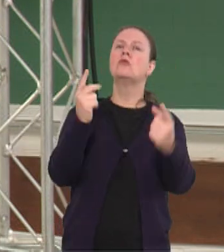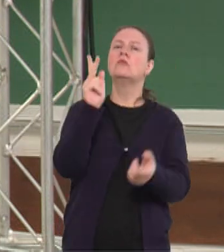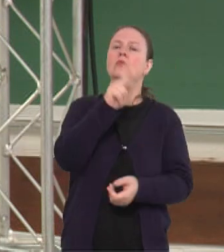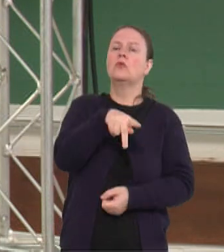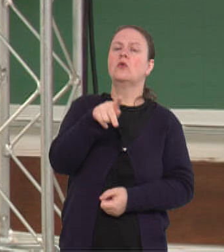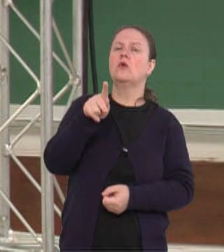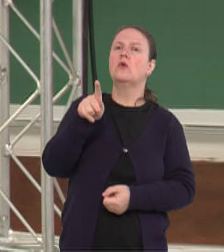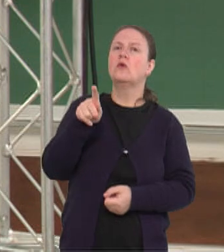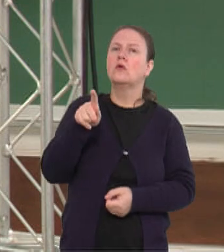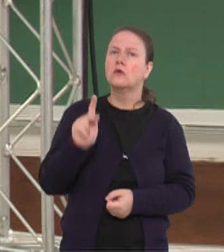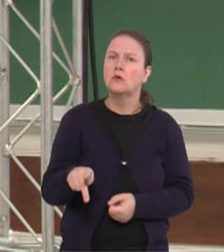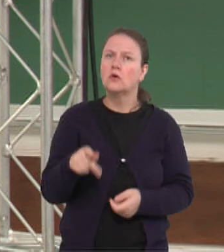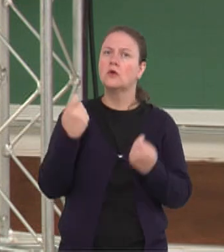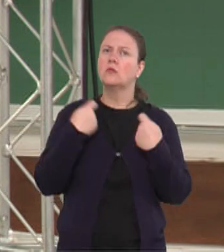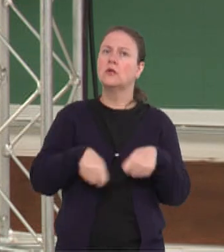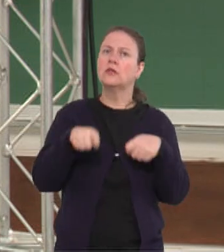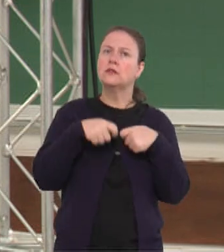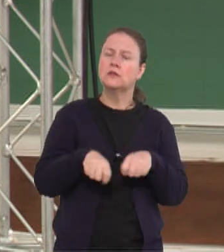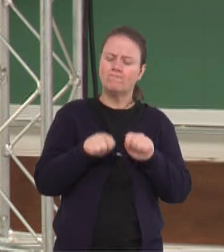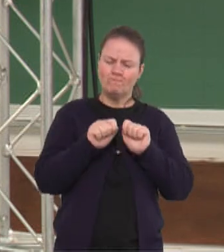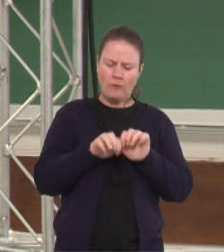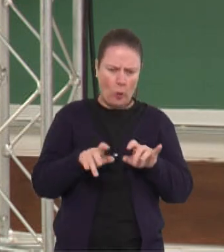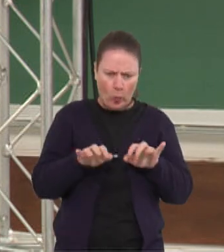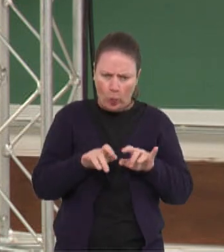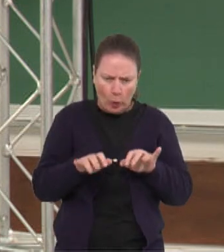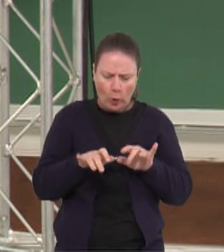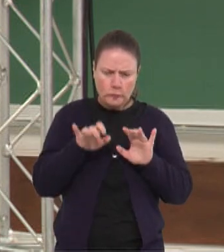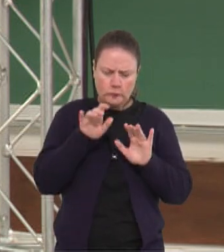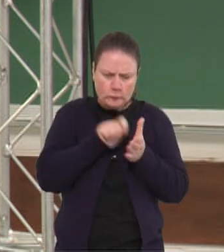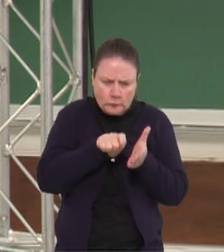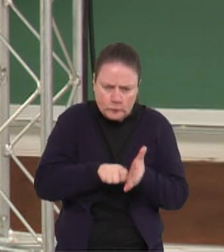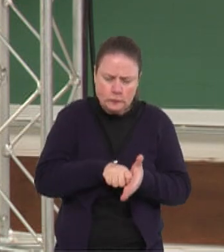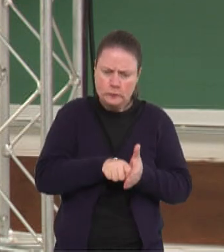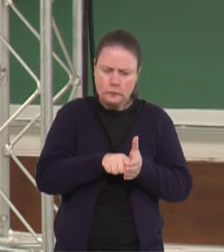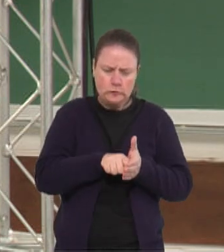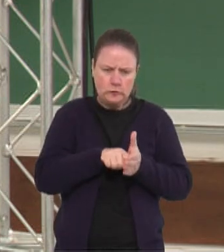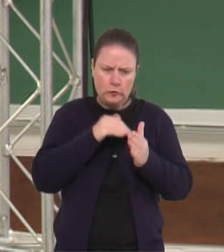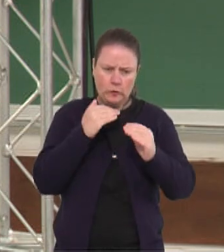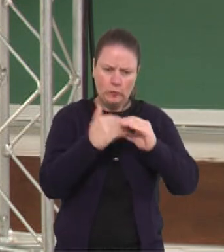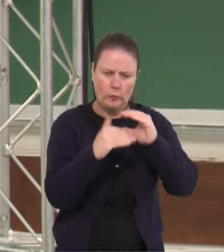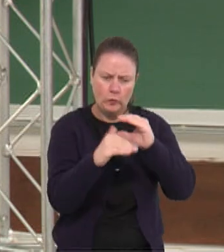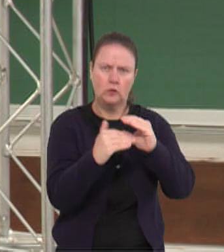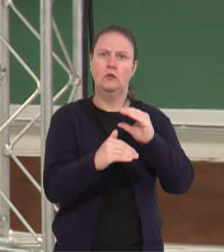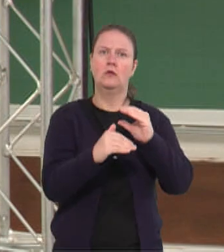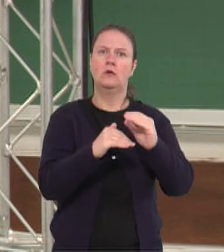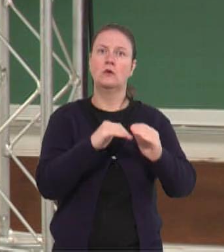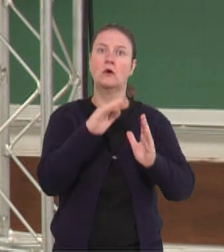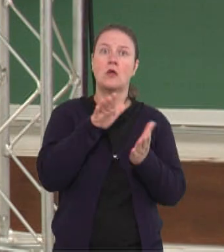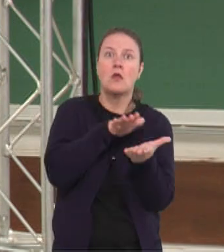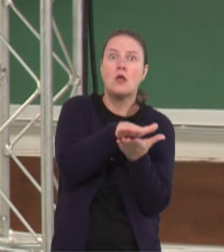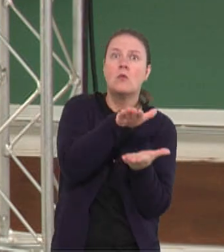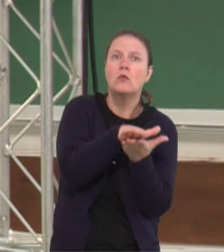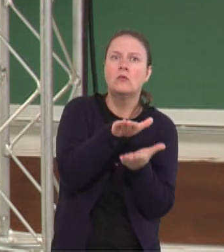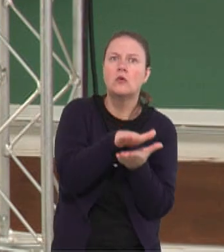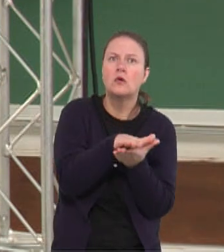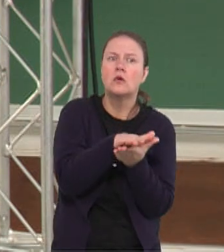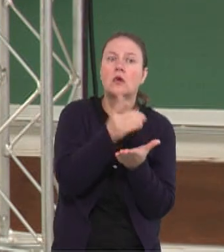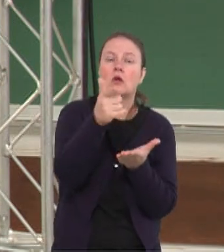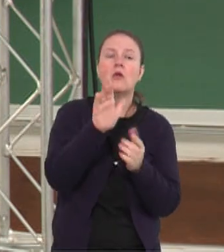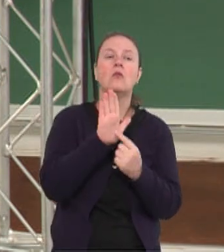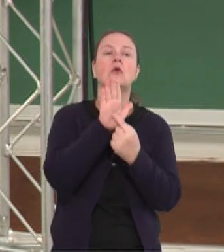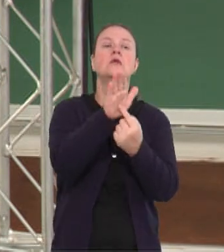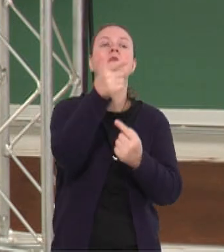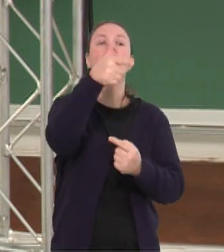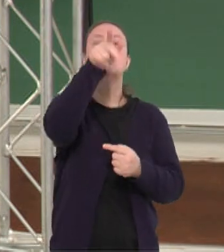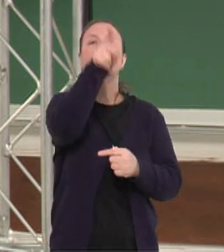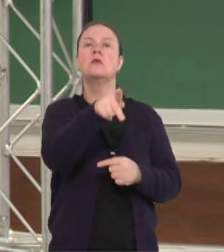para publicar. E nessas produções, eles passam aquele texto que produziram para um outro professor avaliar.